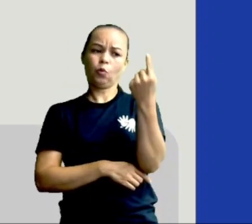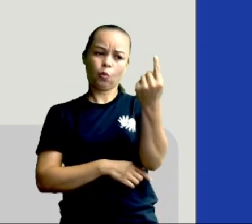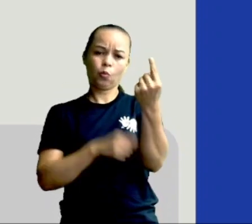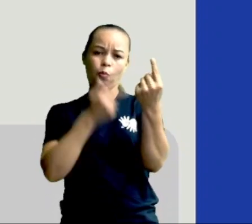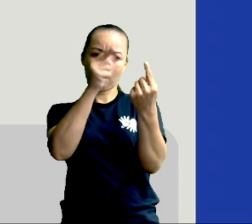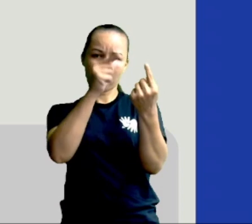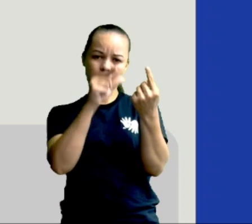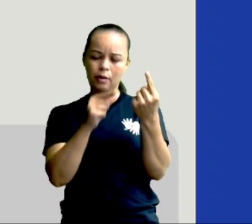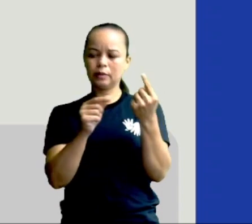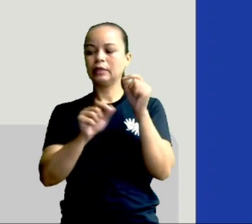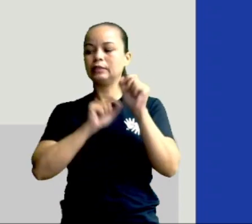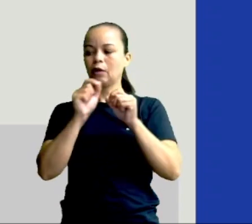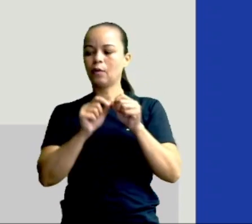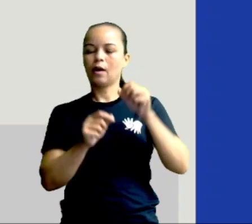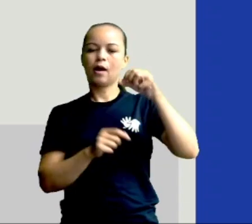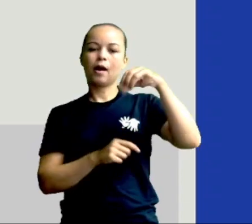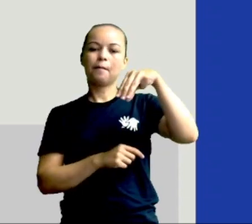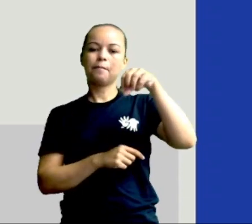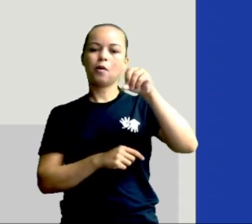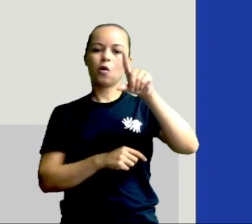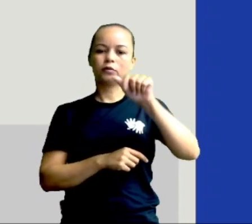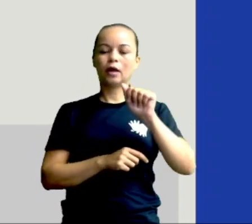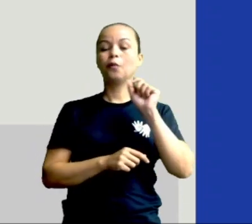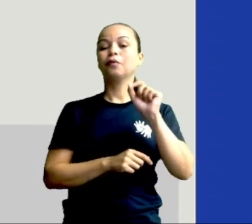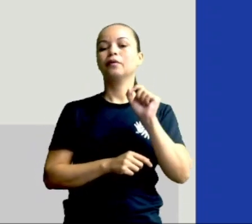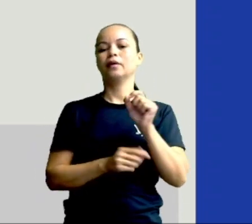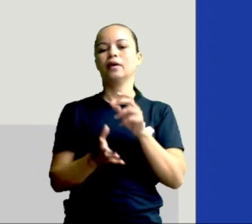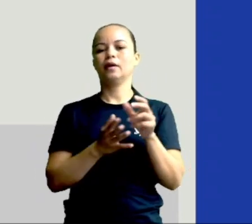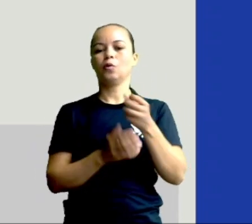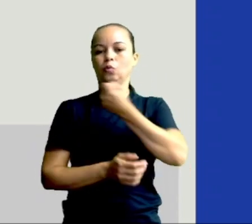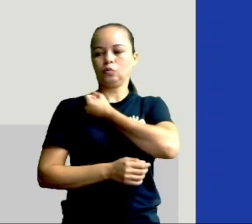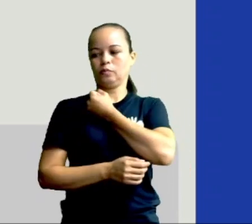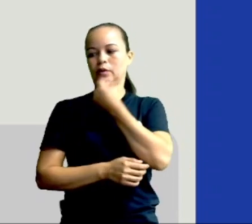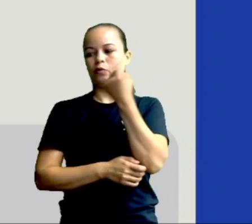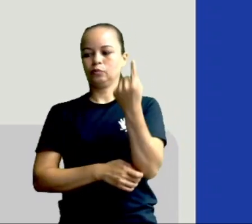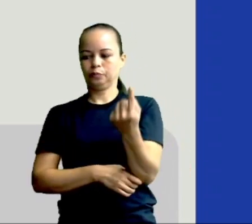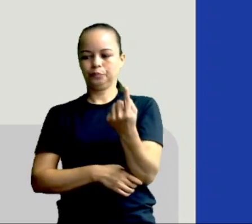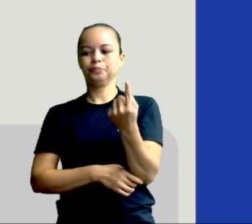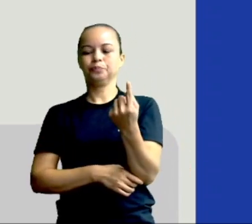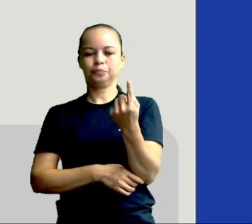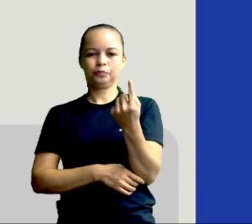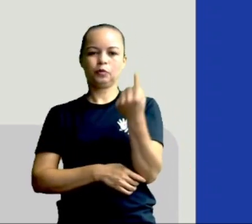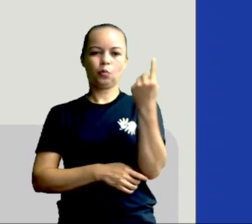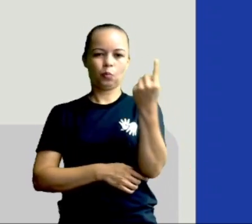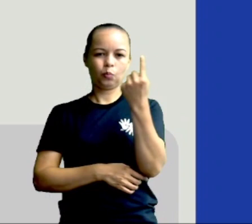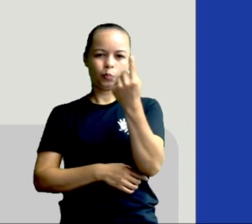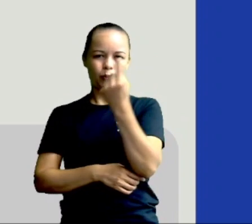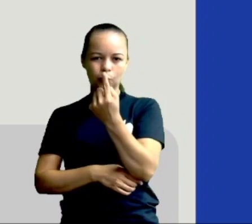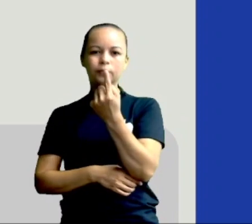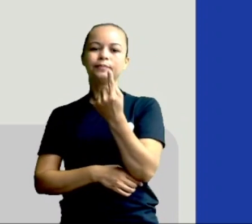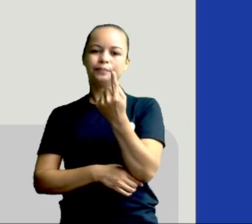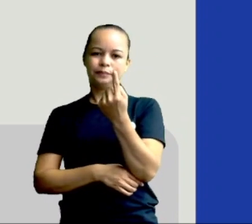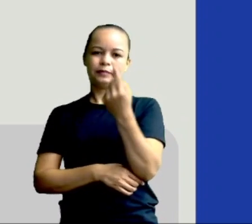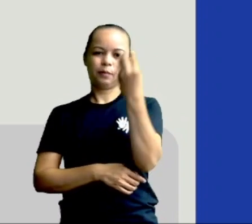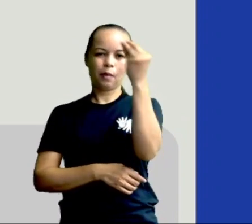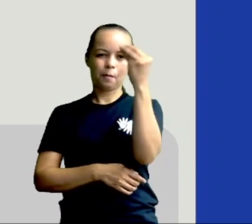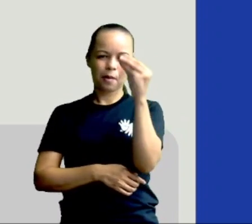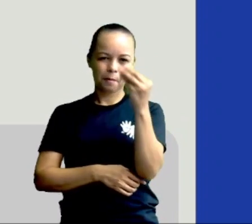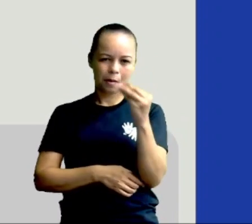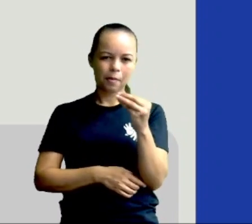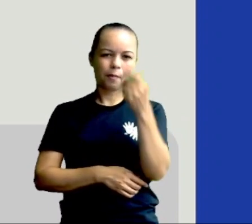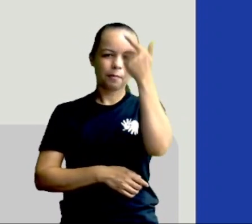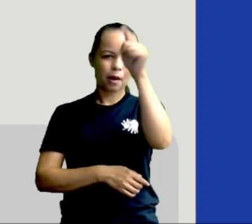número 1, a moda aí é o número 1. Olha ele aqui repetido, vejam só. Então, a nossa